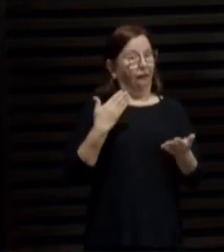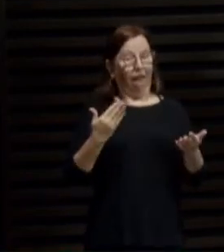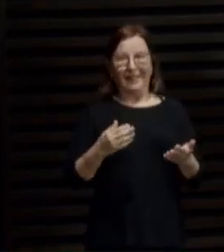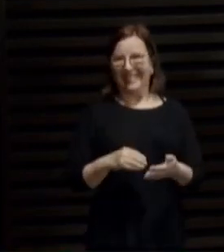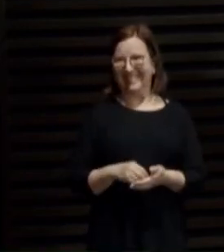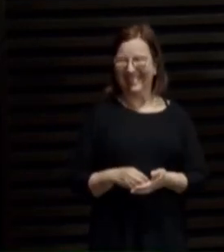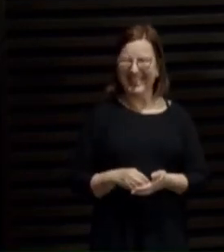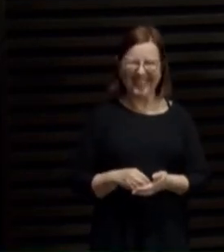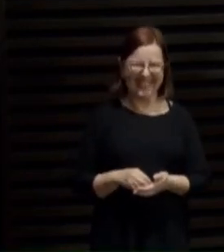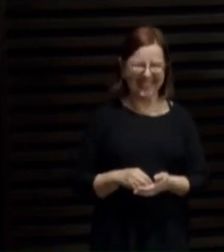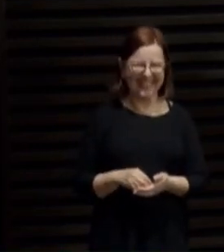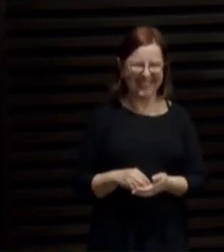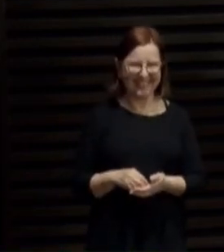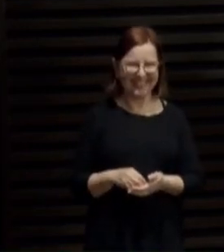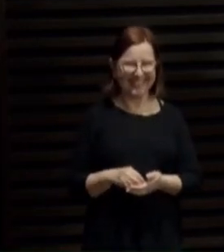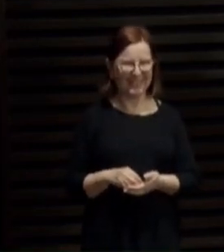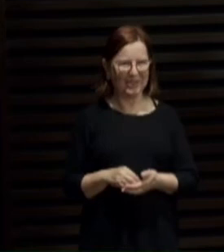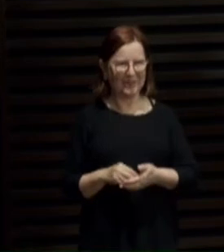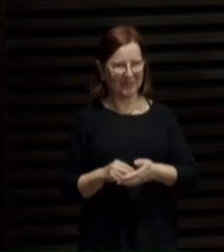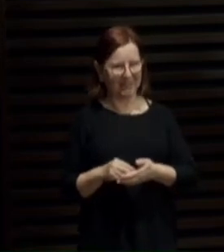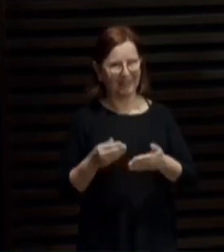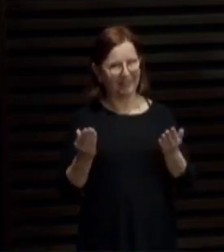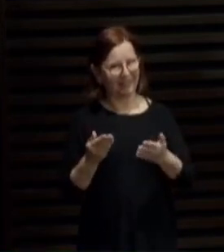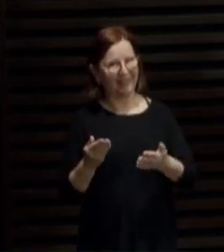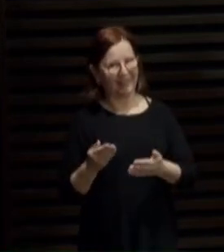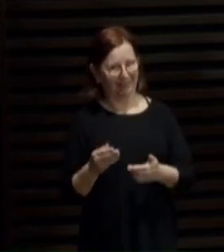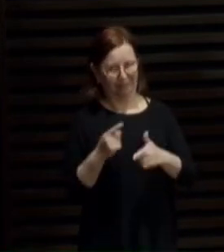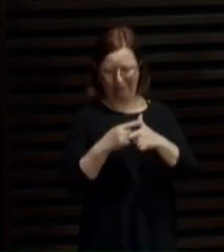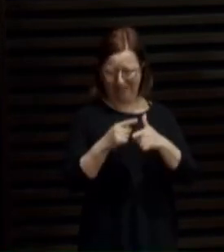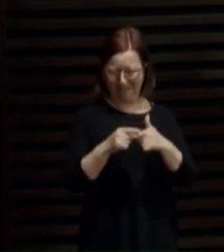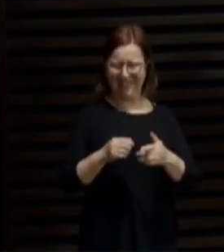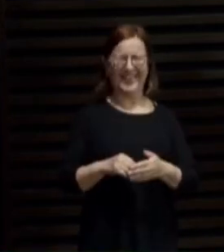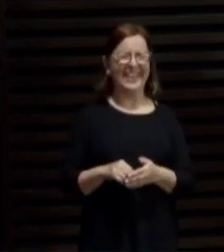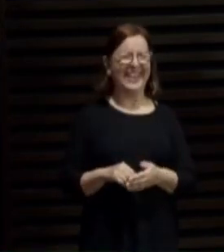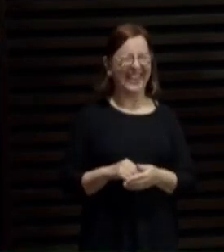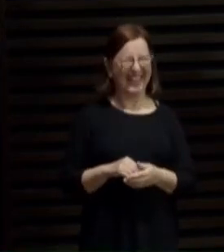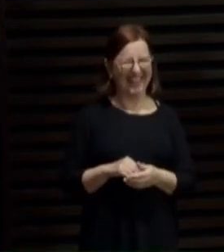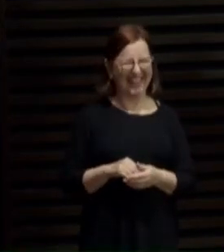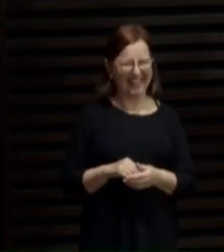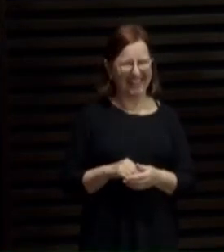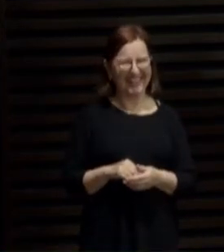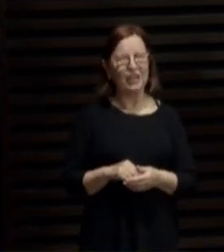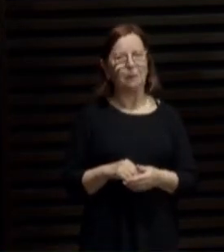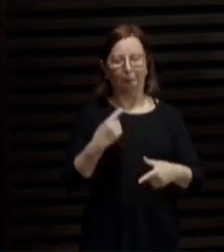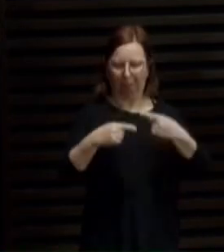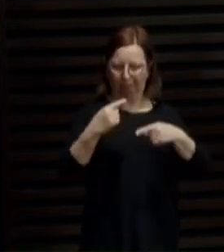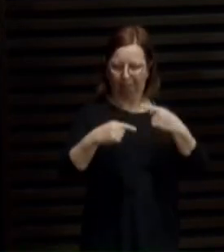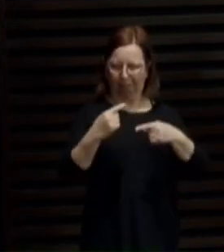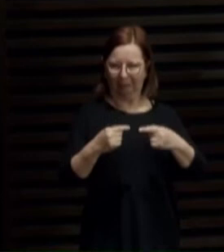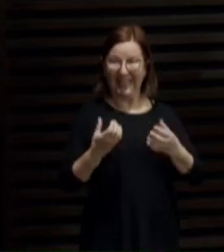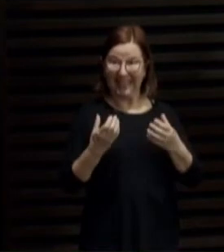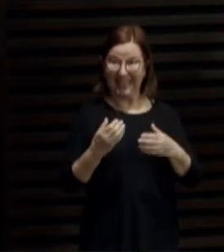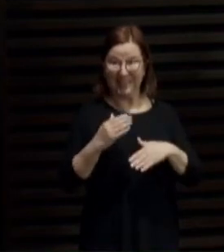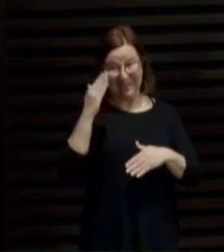Agora o espetáculo aqui é terrível. E aí nós fomos, e ela debatendo e querendo saber mais.